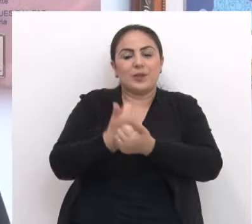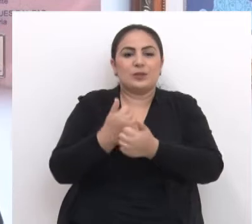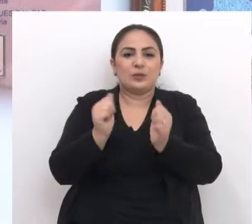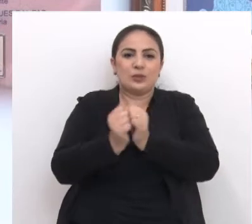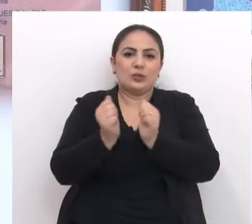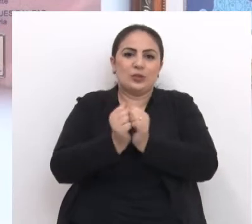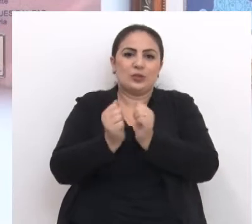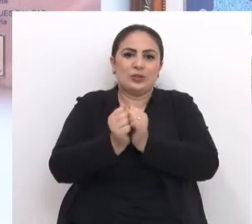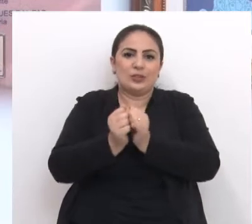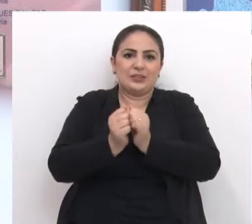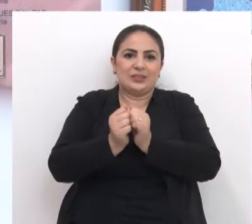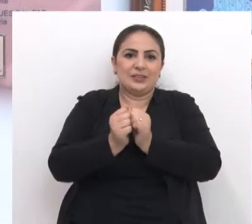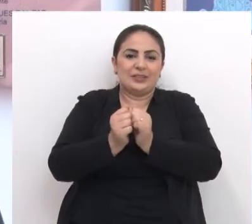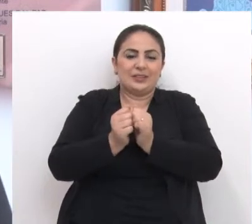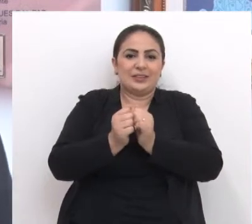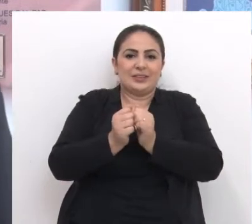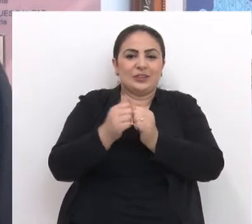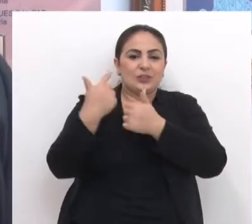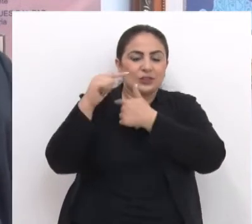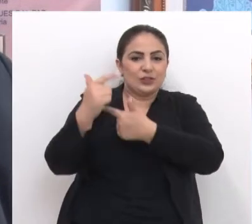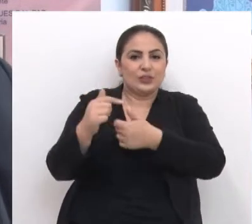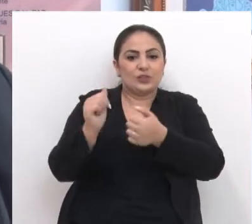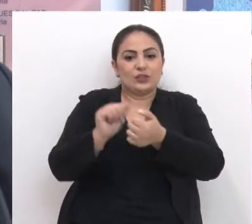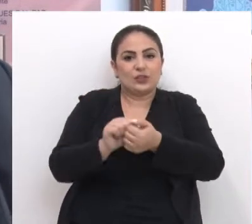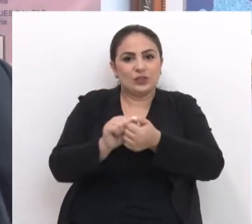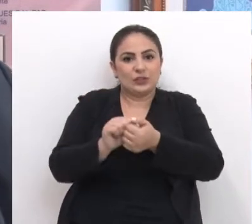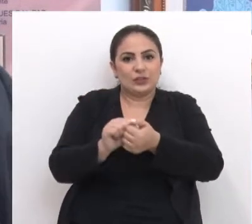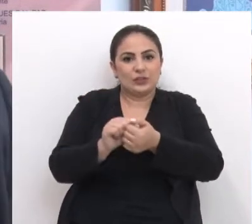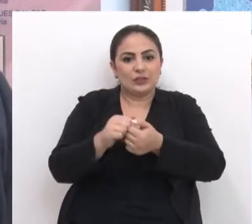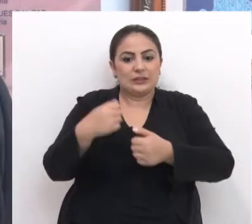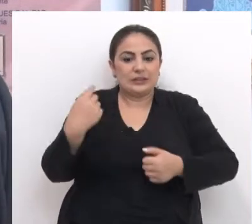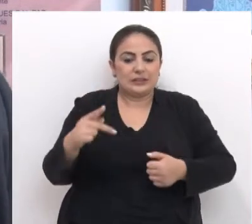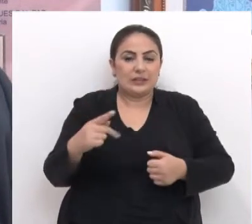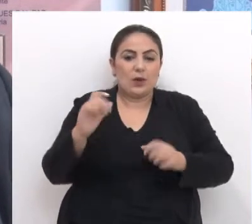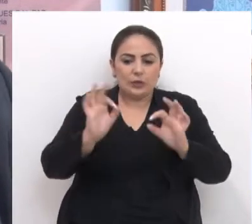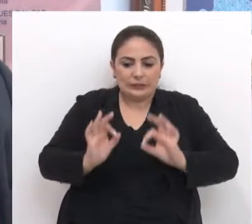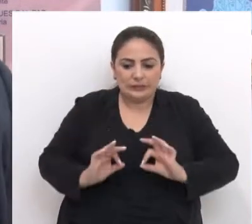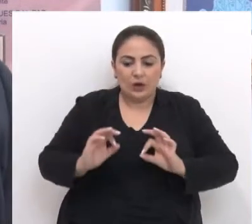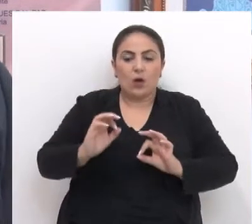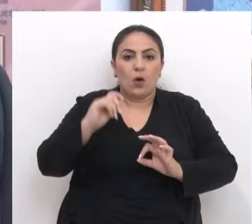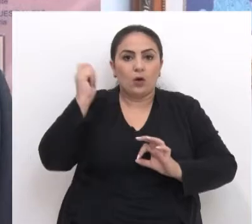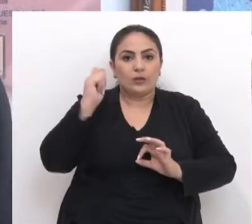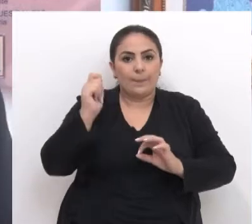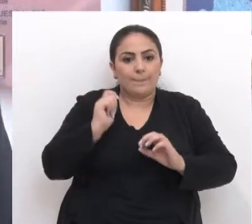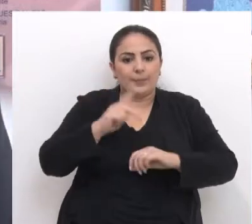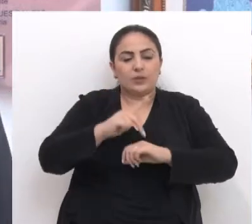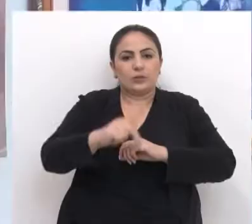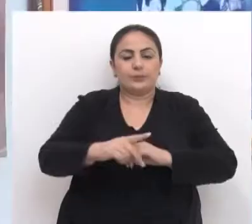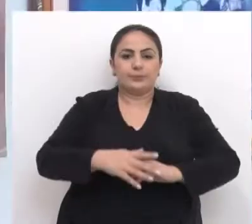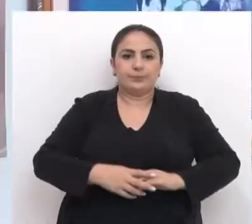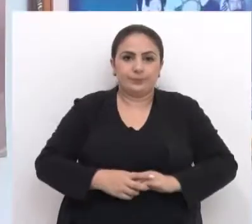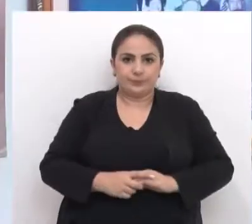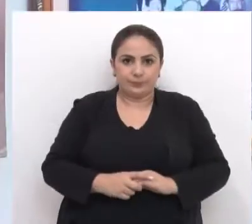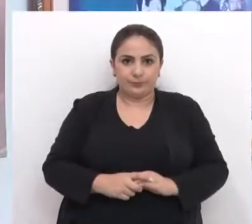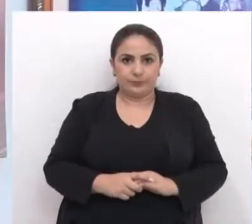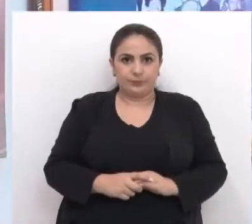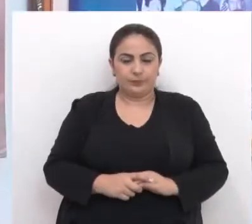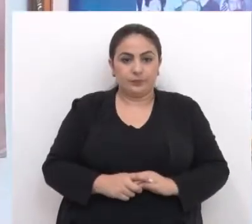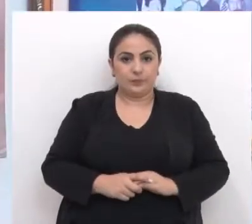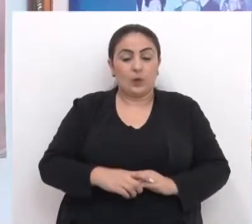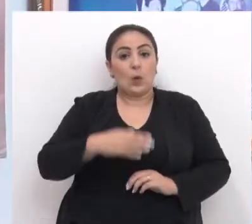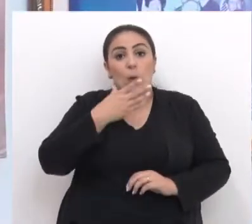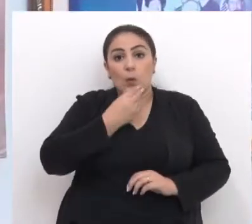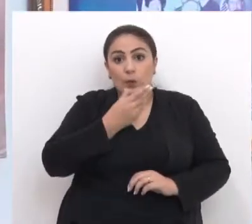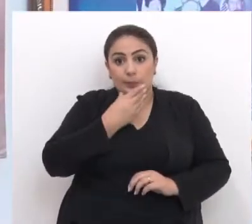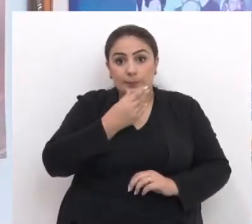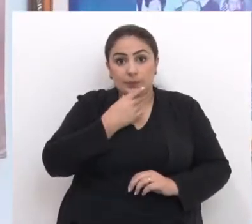aproximou do tradicionalismo através da organização dos rodeios de Passo Fundo. Um homem